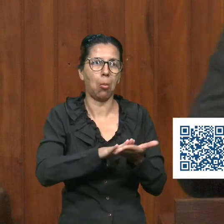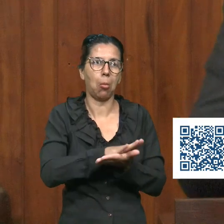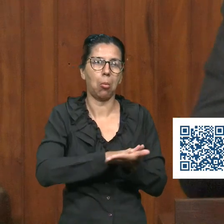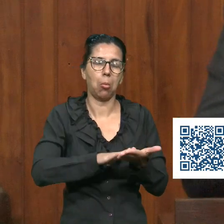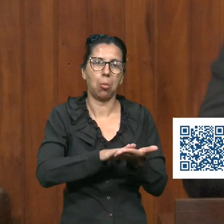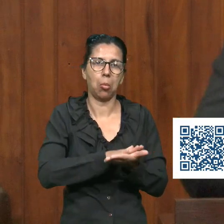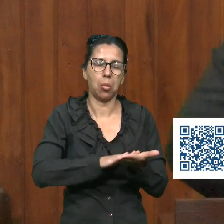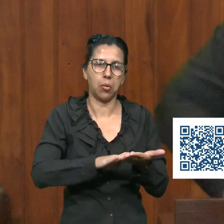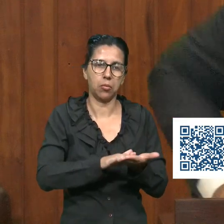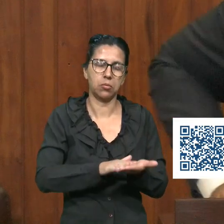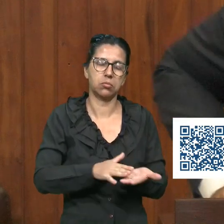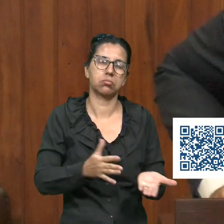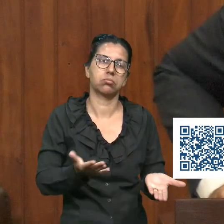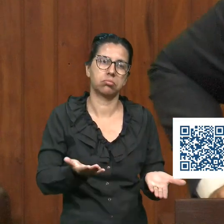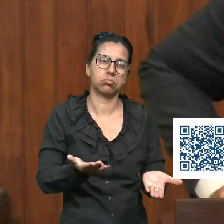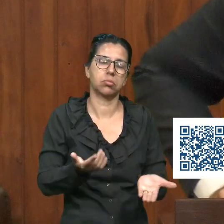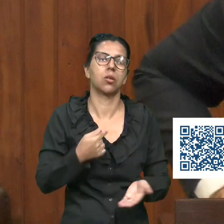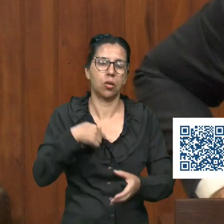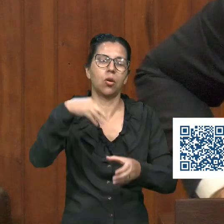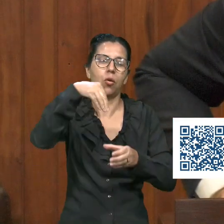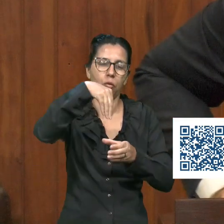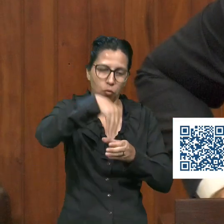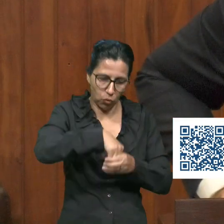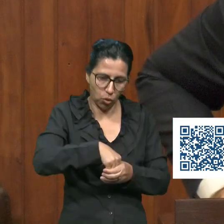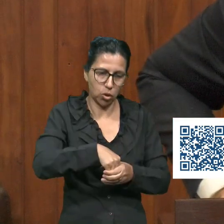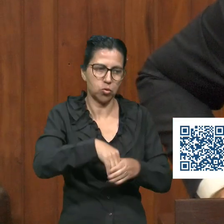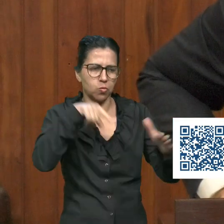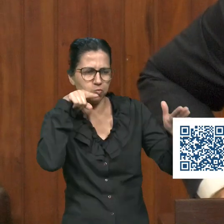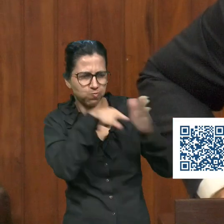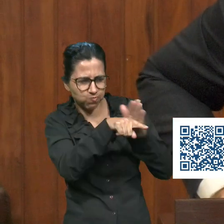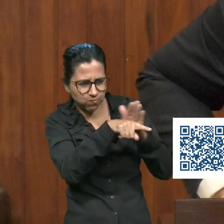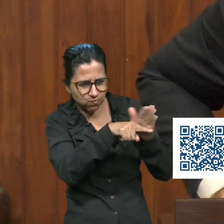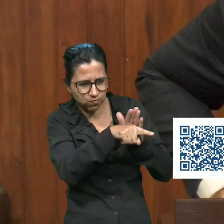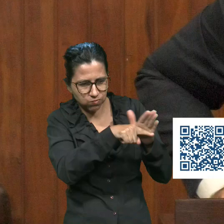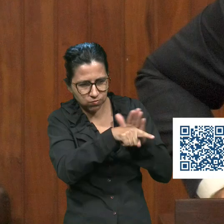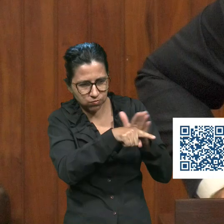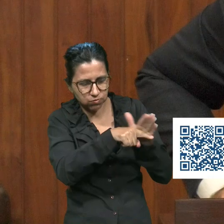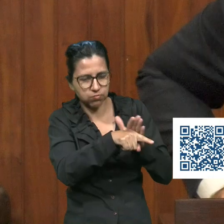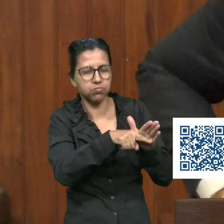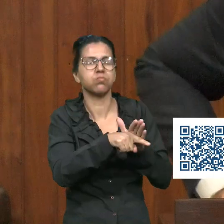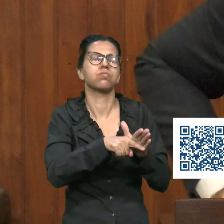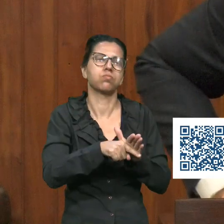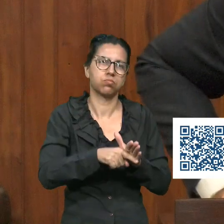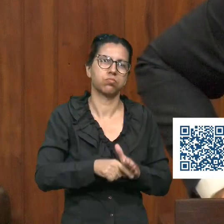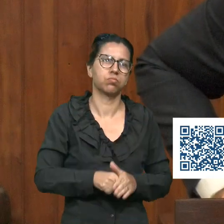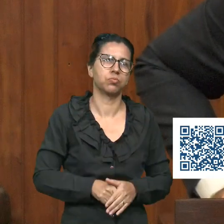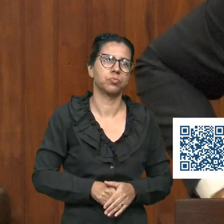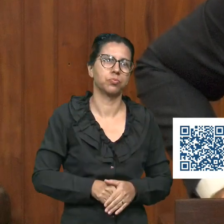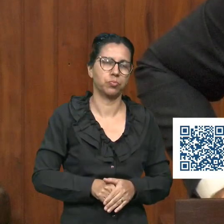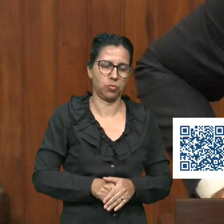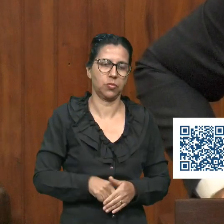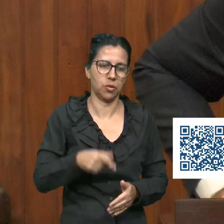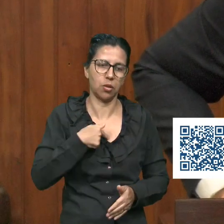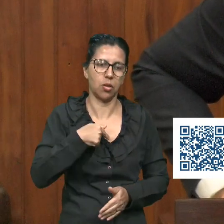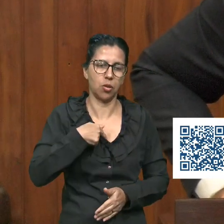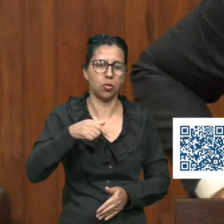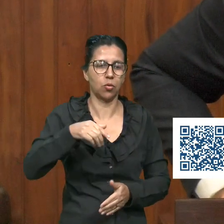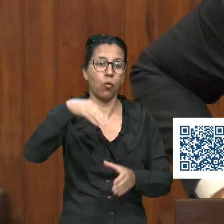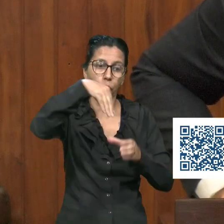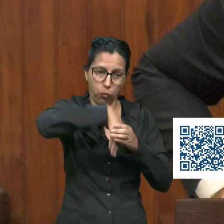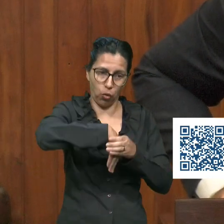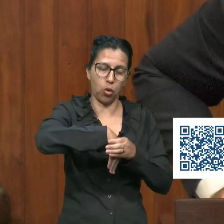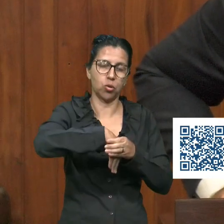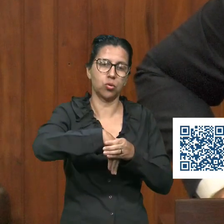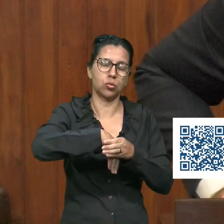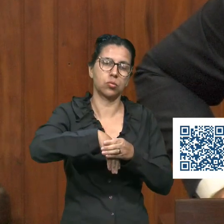Por razões morais, eu voto pela abertura de investigação. Essa é a minha justificativa de voto, senhor presidente.